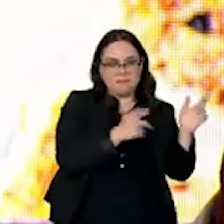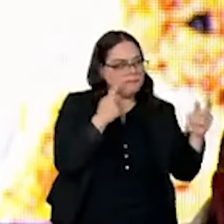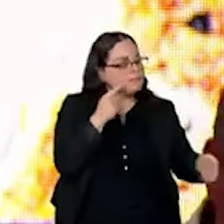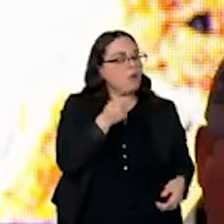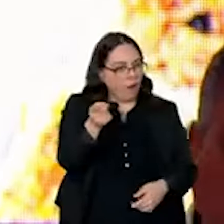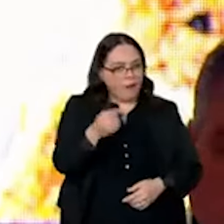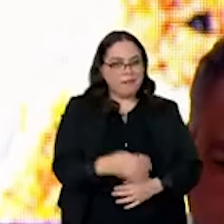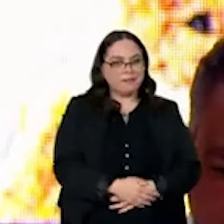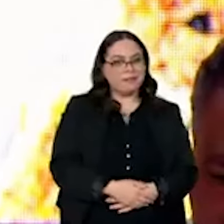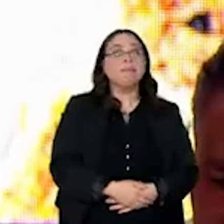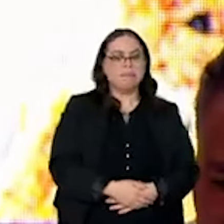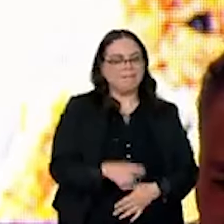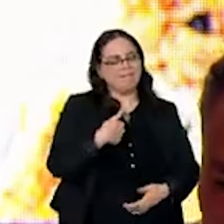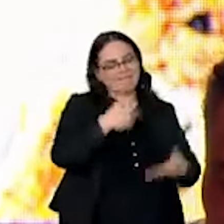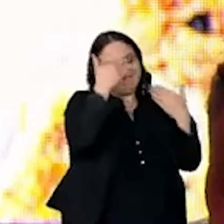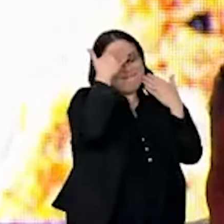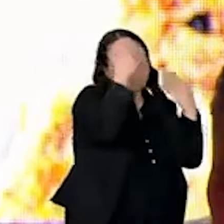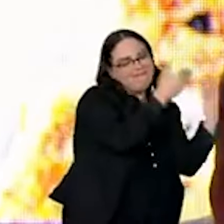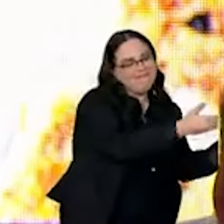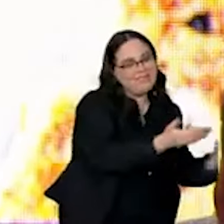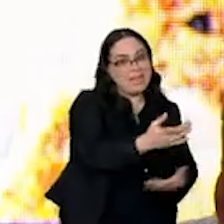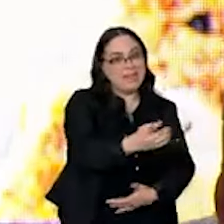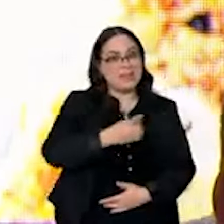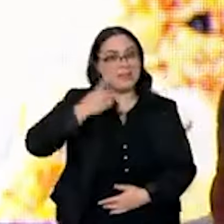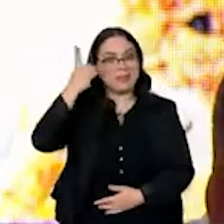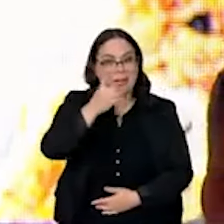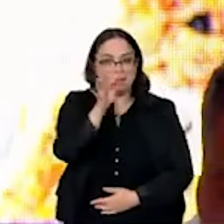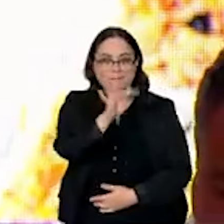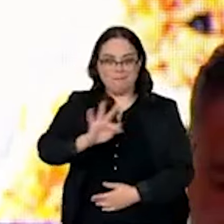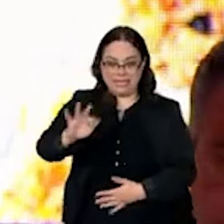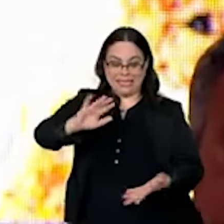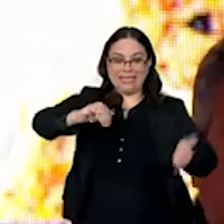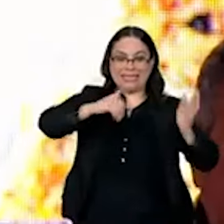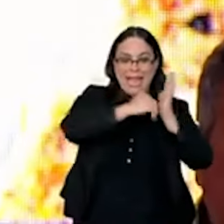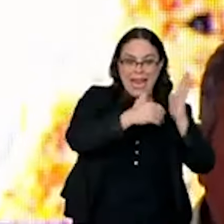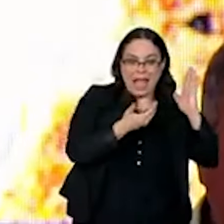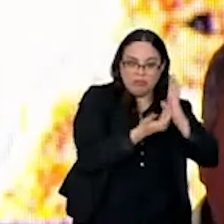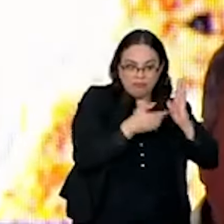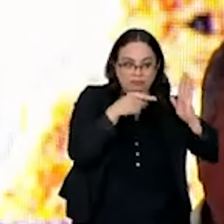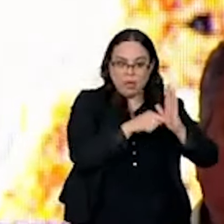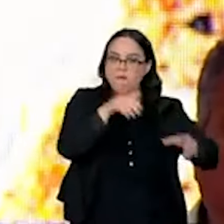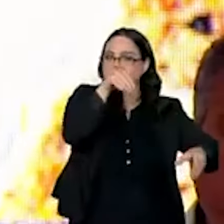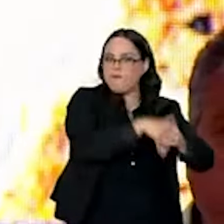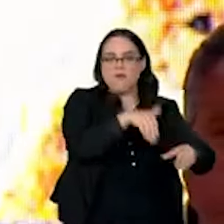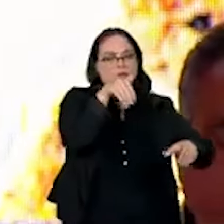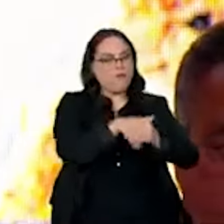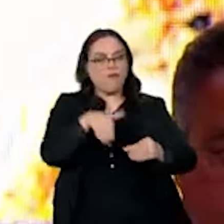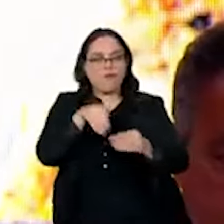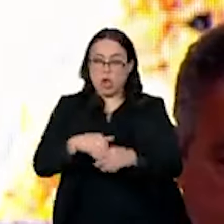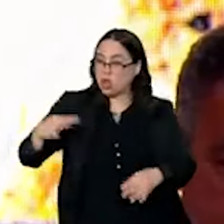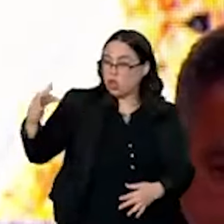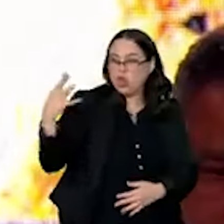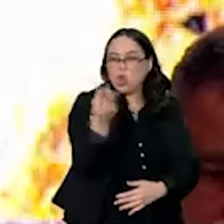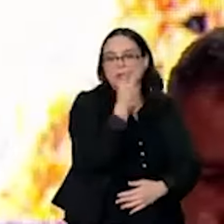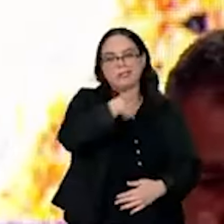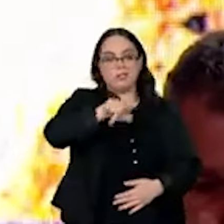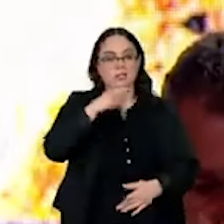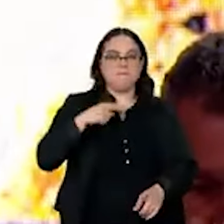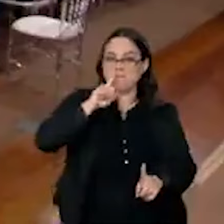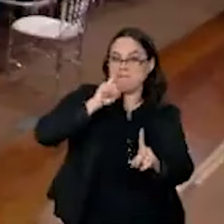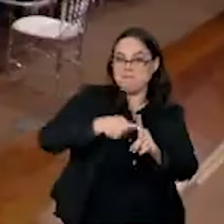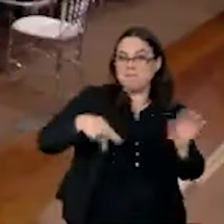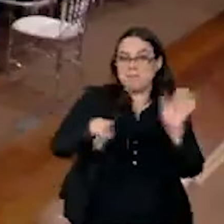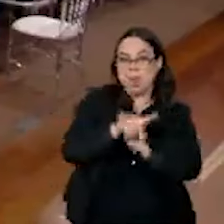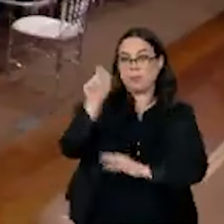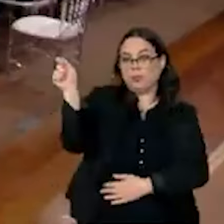meus agradecimentos aos deputados federais e ao Senado que votaram todas as coisas que nós mandamos para o Rio Grande do